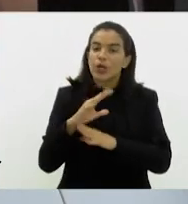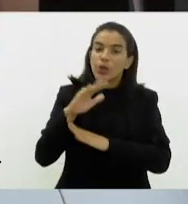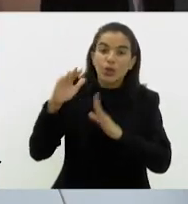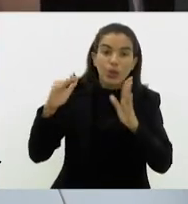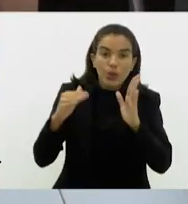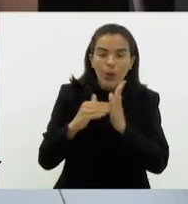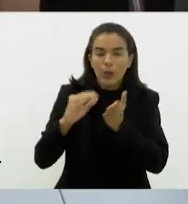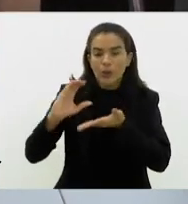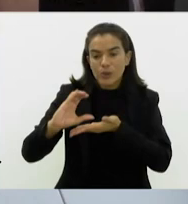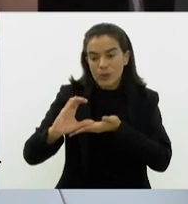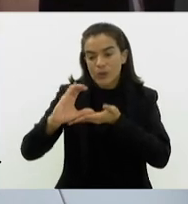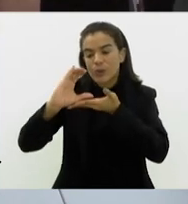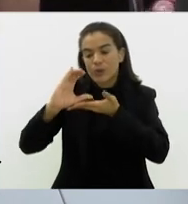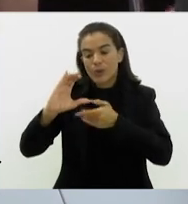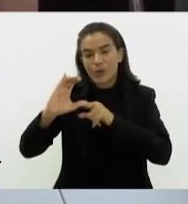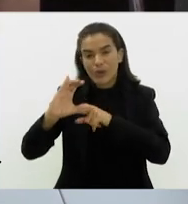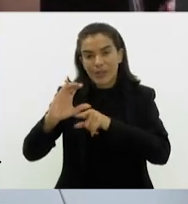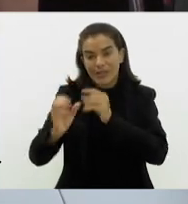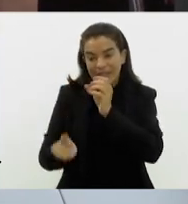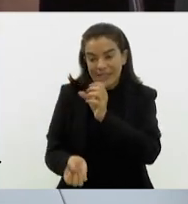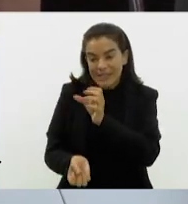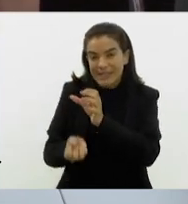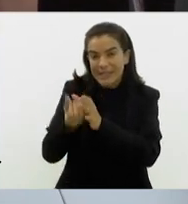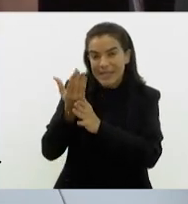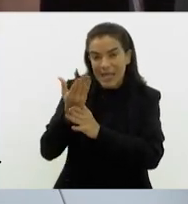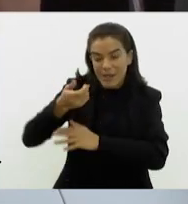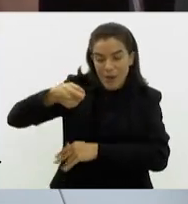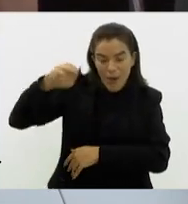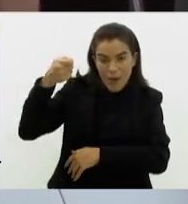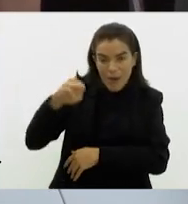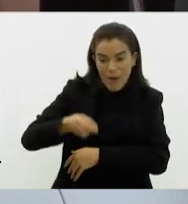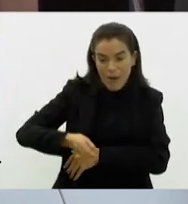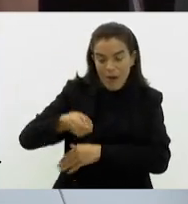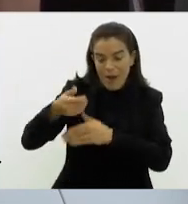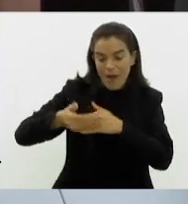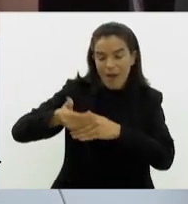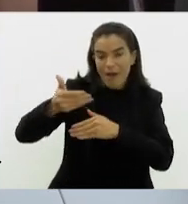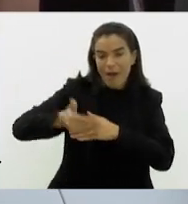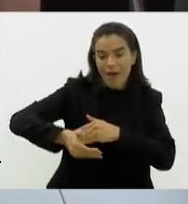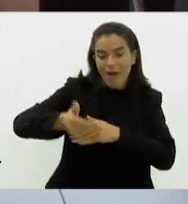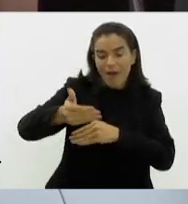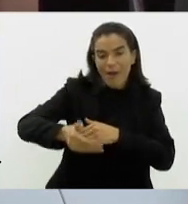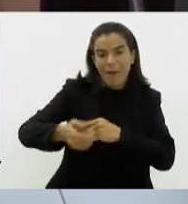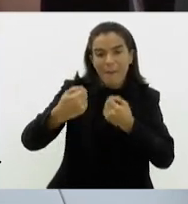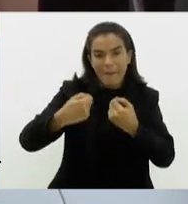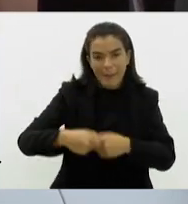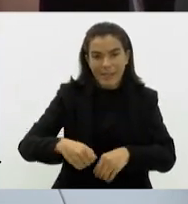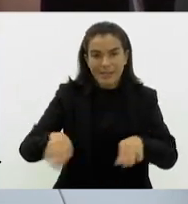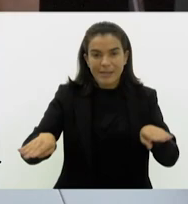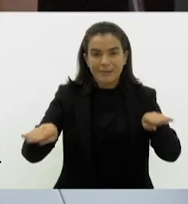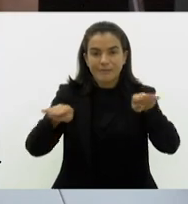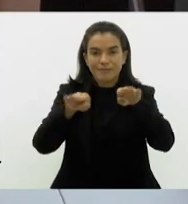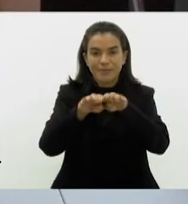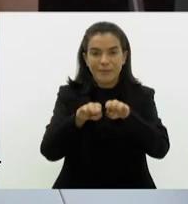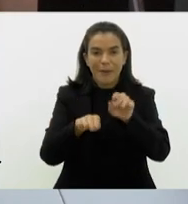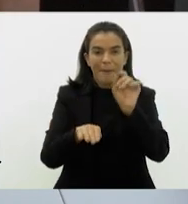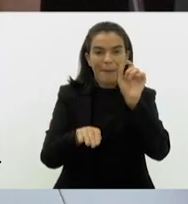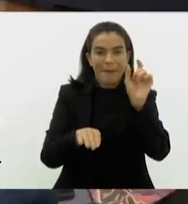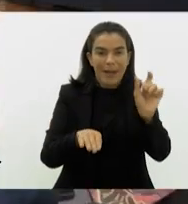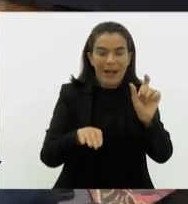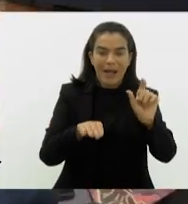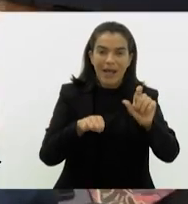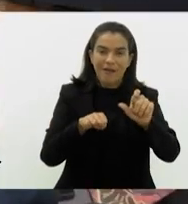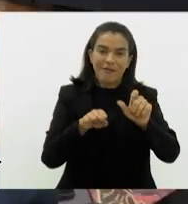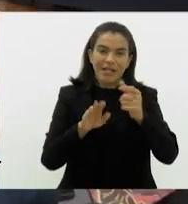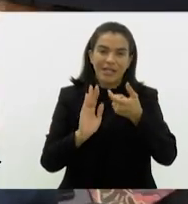conselhos que forem criados obrigatoriamente terão que ter paridade. E nesse caso, eu fico até em dúvida sobre a